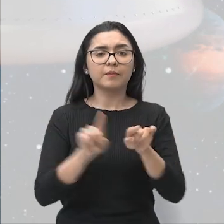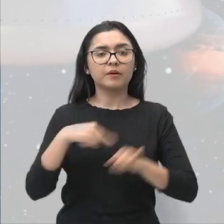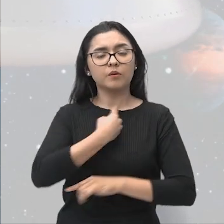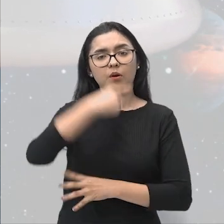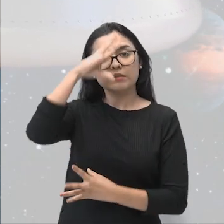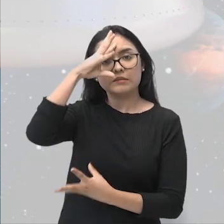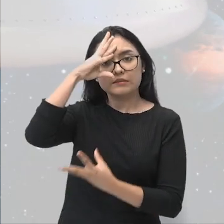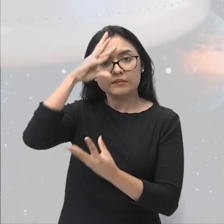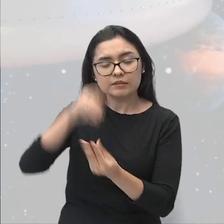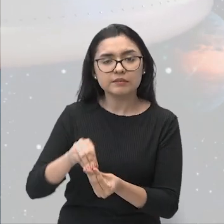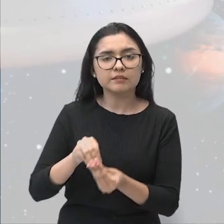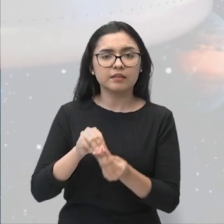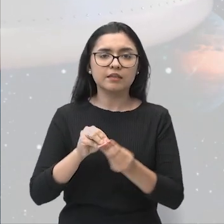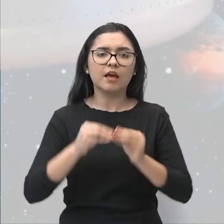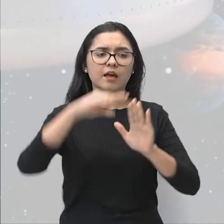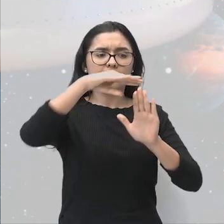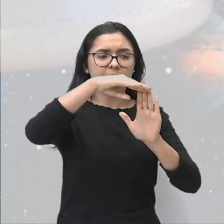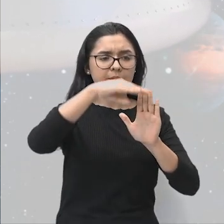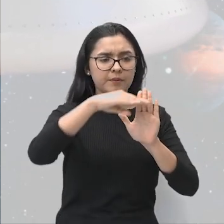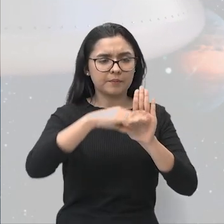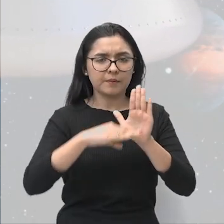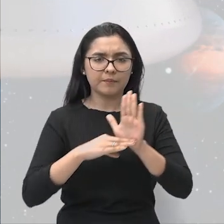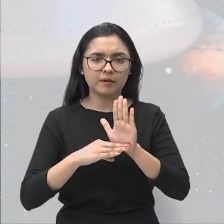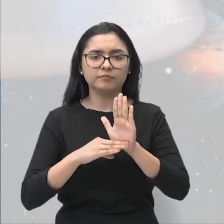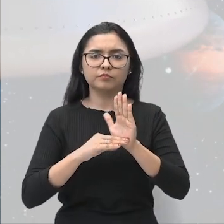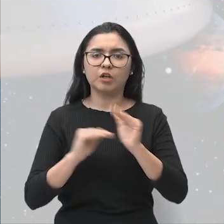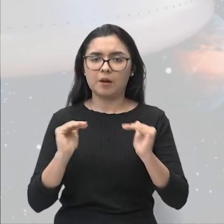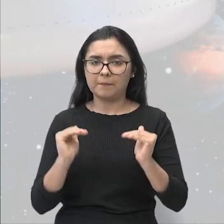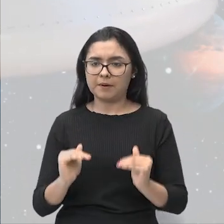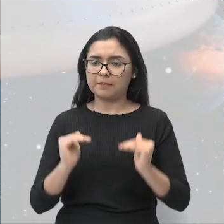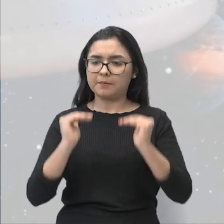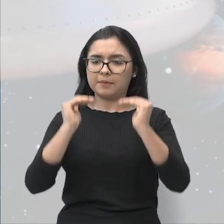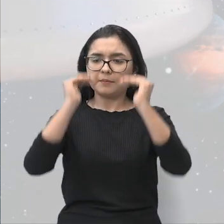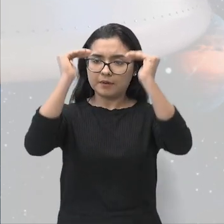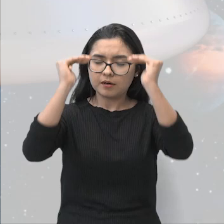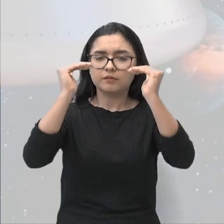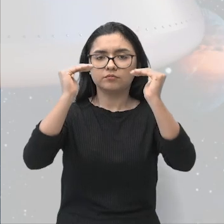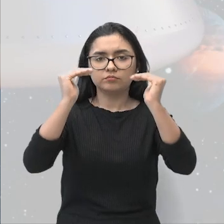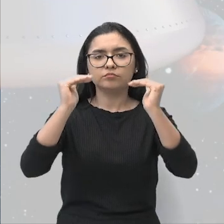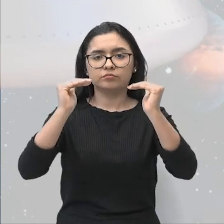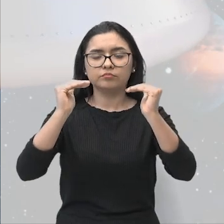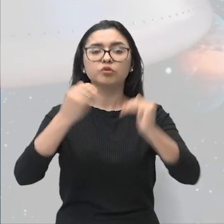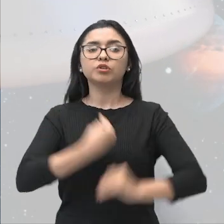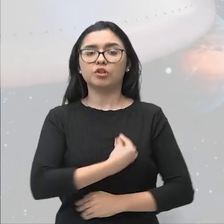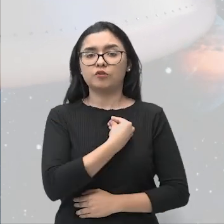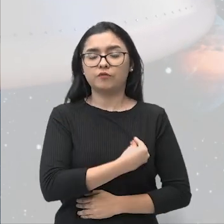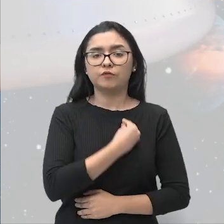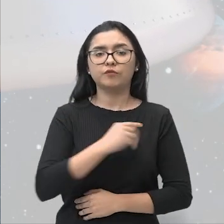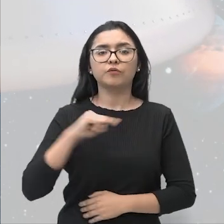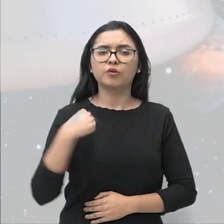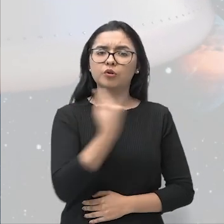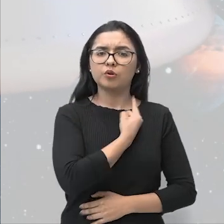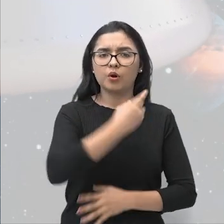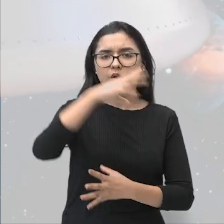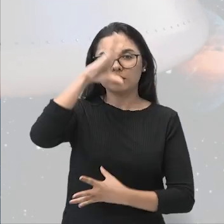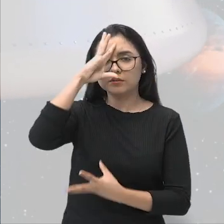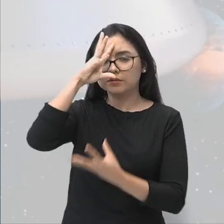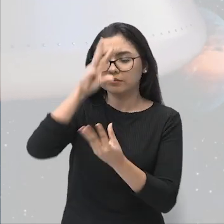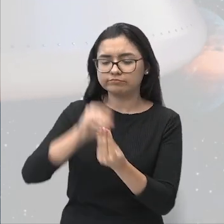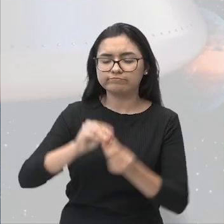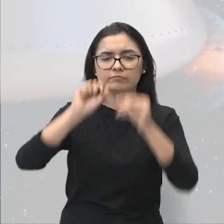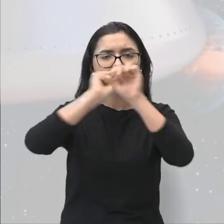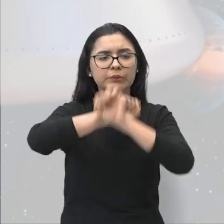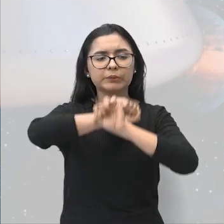níveis diferentes de hierarquia, dos seres vivos, faz com que a gente entenda